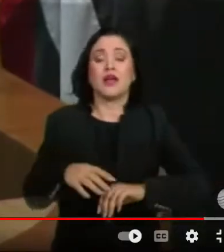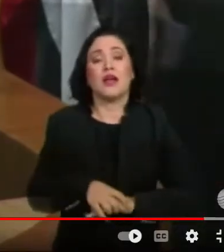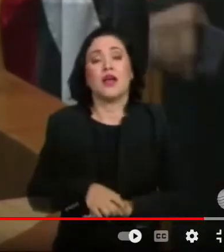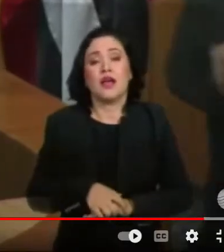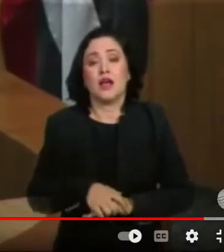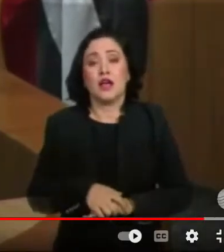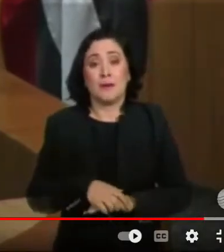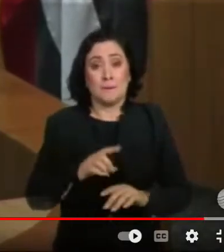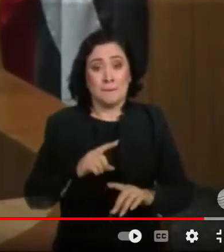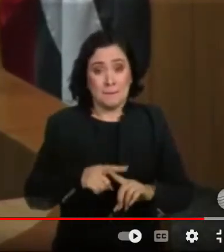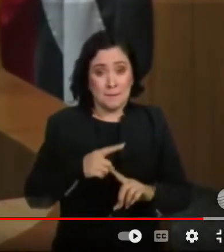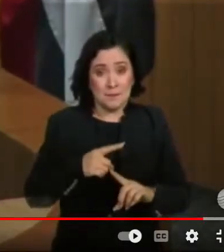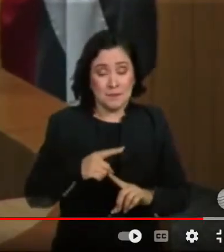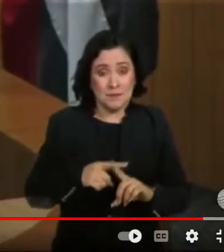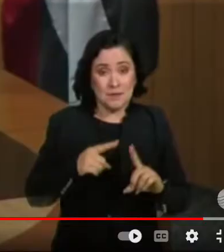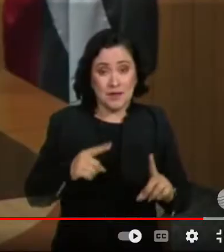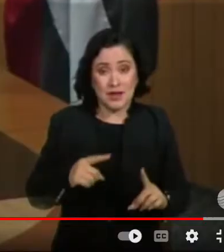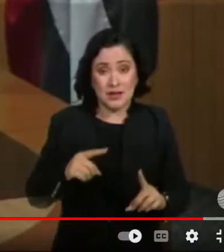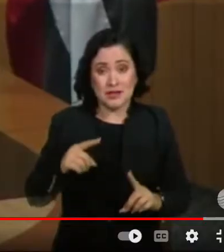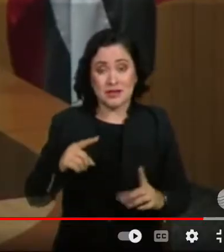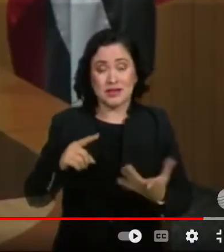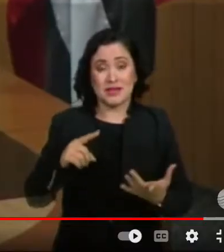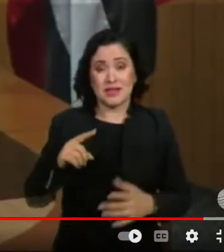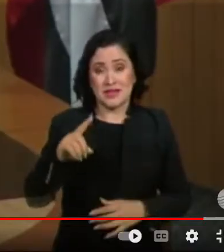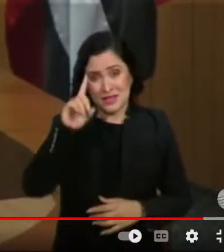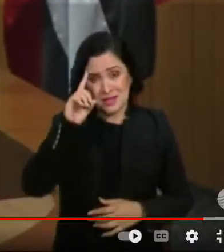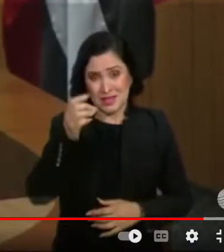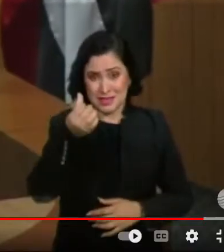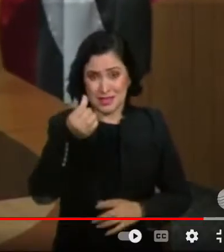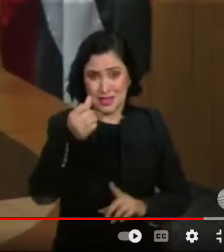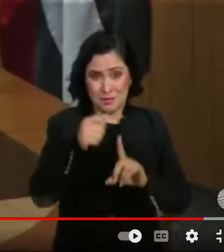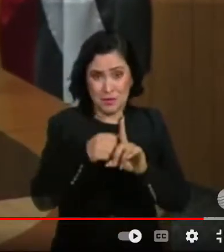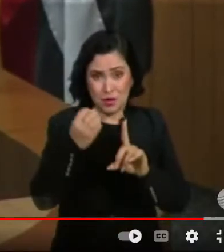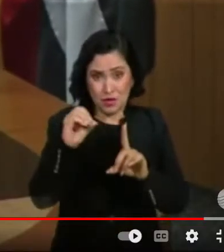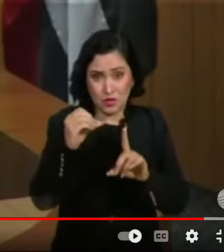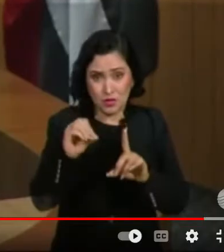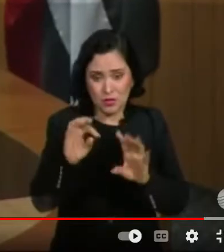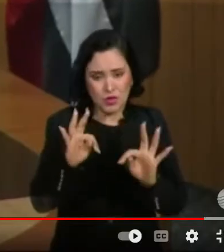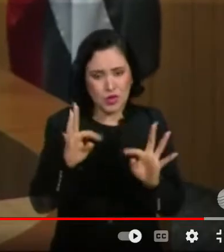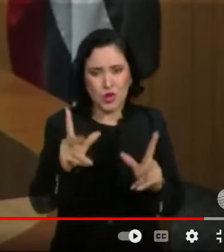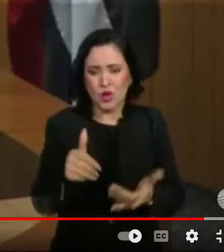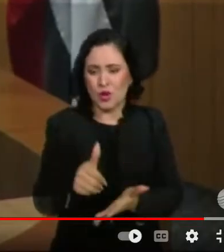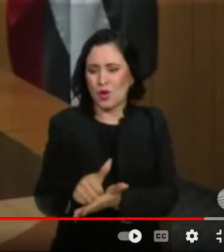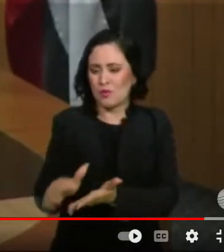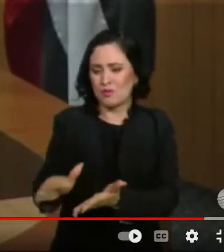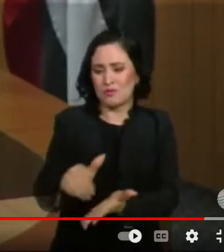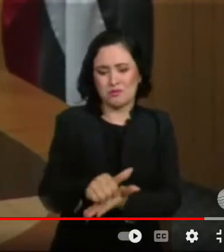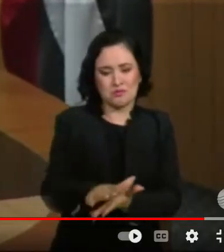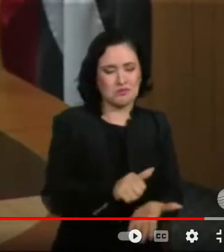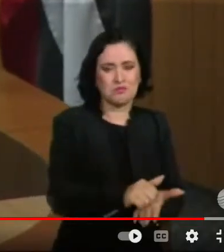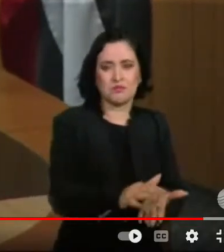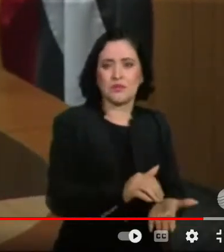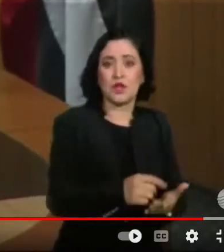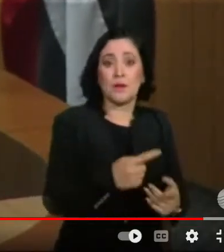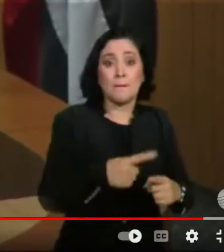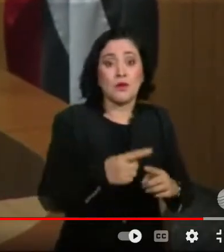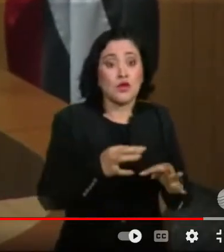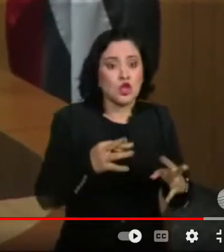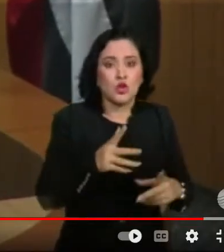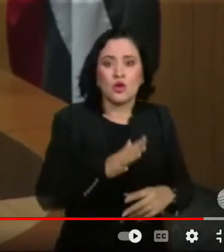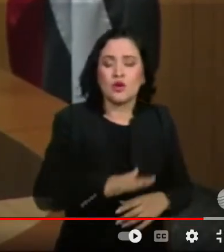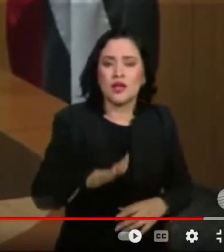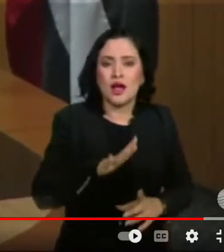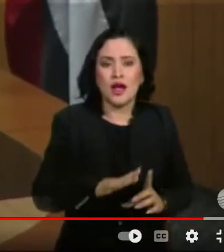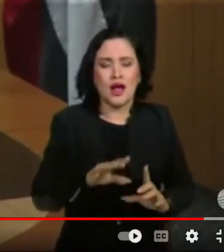está demitido, porque nós estamos com salário atrasado, a cidade de salário atrasado, empresa de lixo com salário atrasado, sem medicação, sem